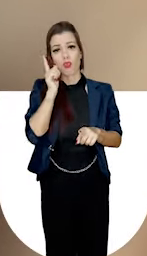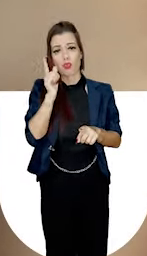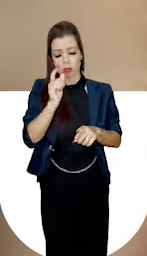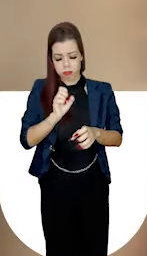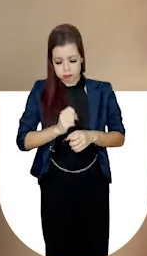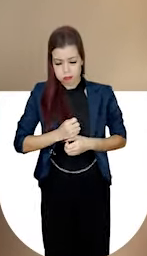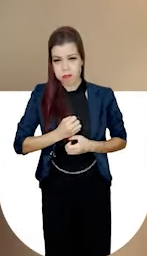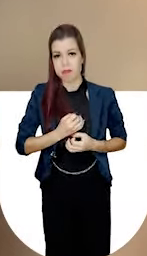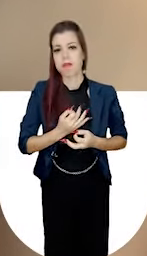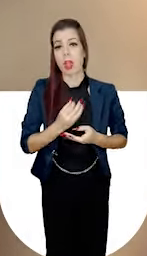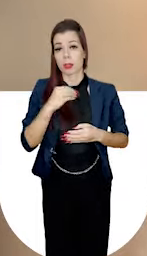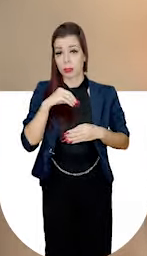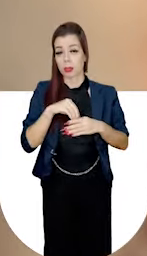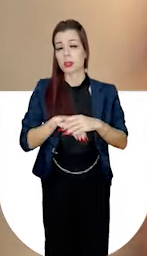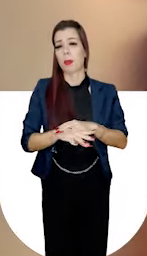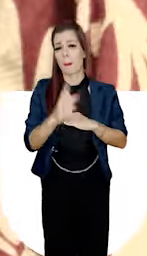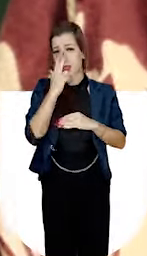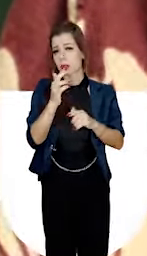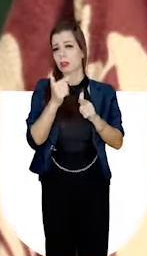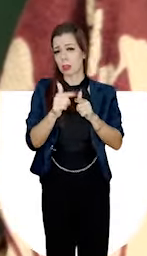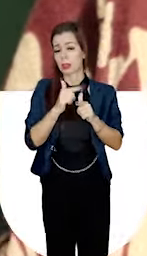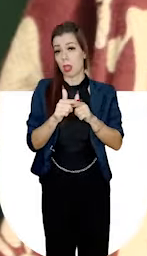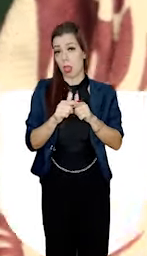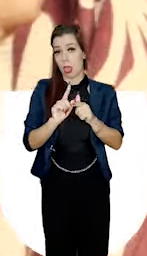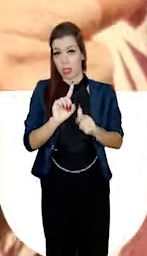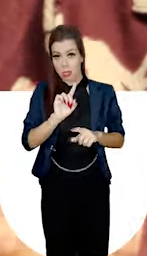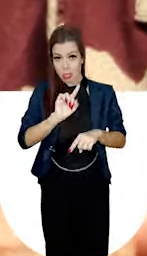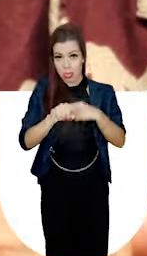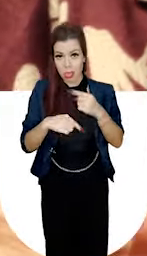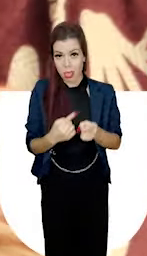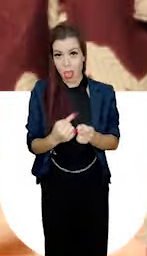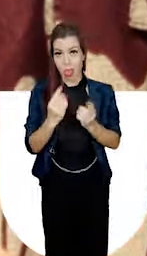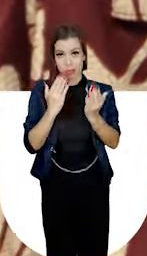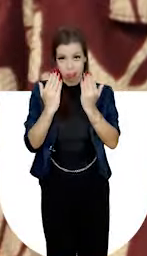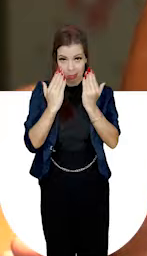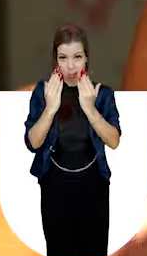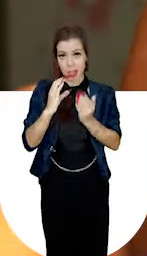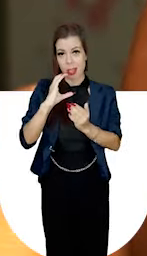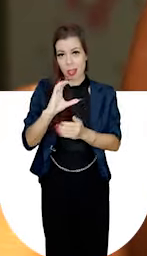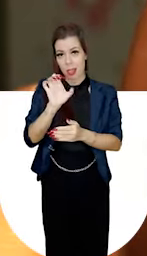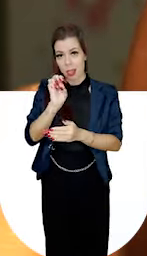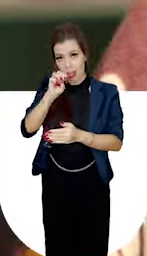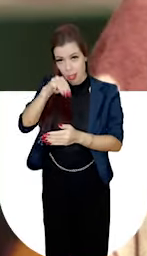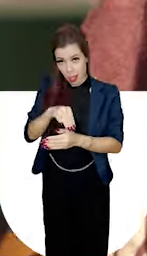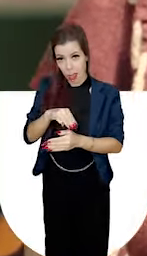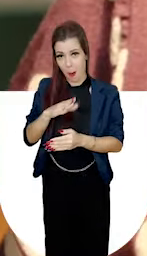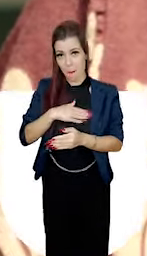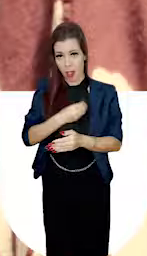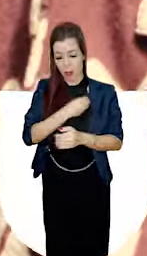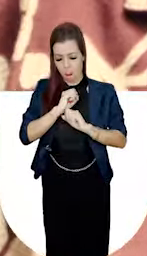para isso, para mim fazer isso, para mim tirar para fora o que estava aqui dentro me prejudicando. E depois